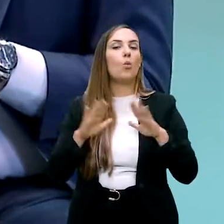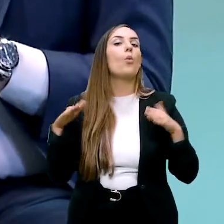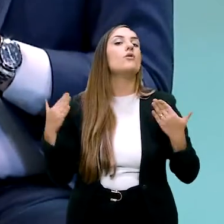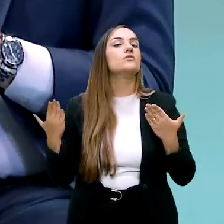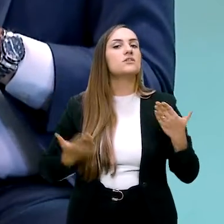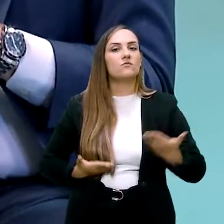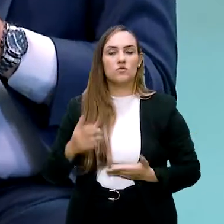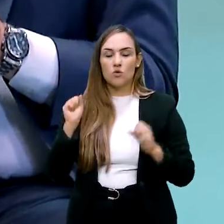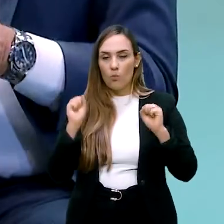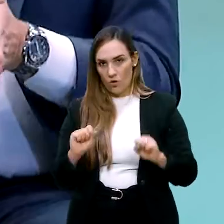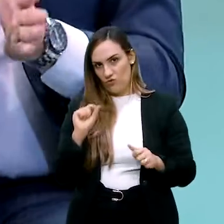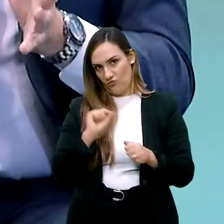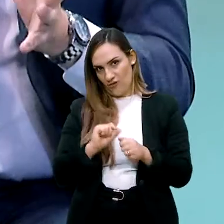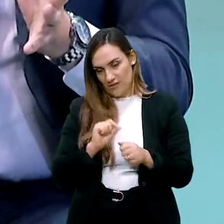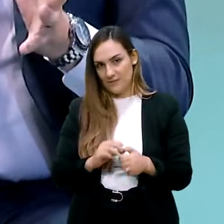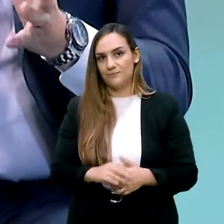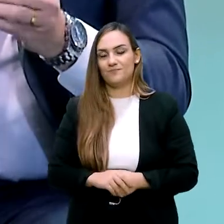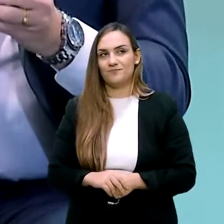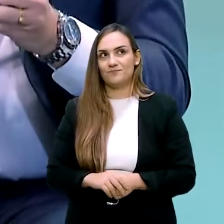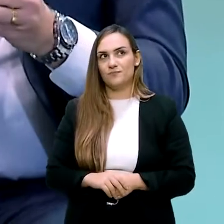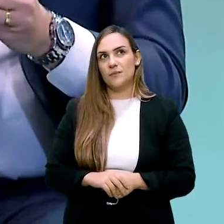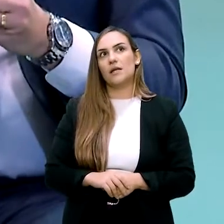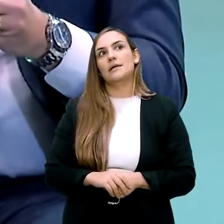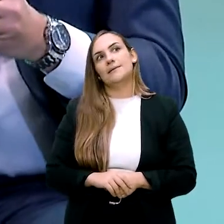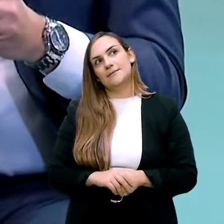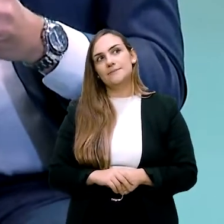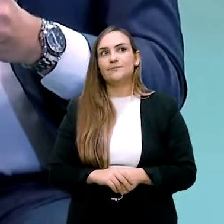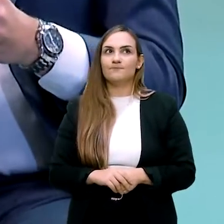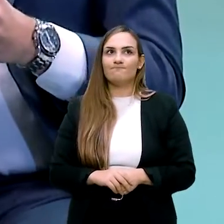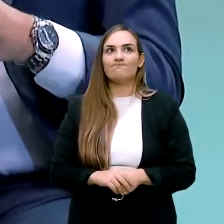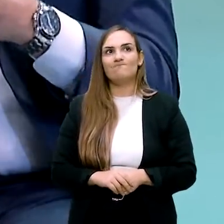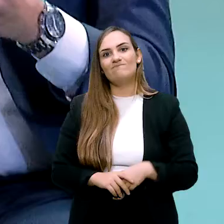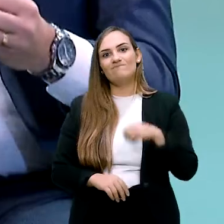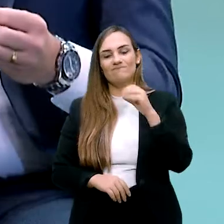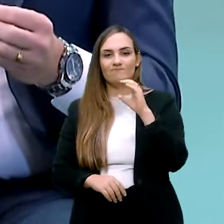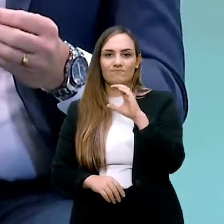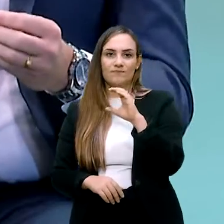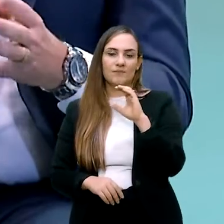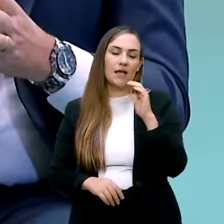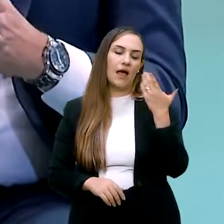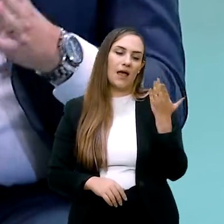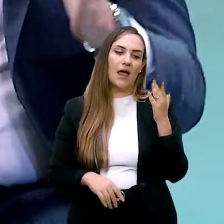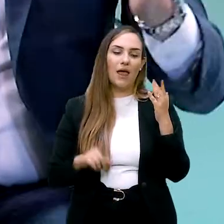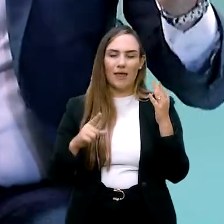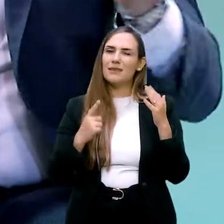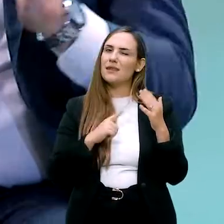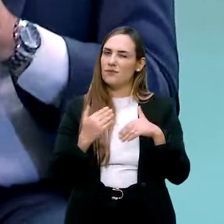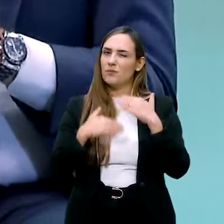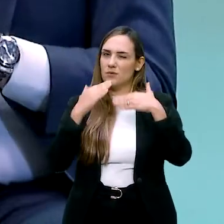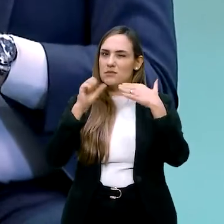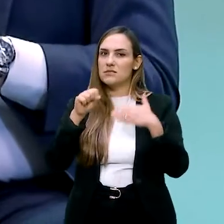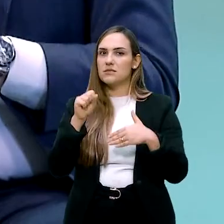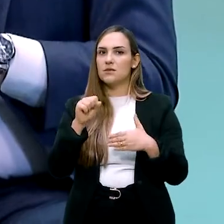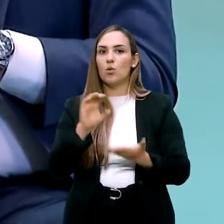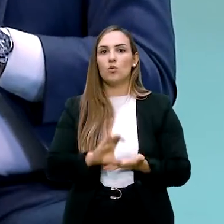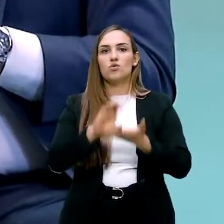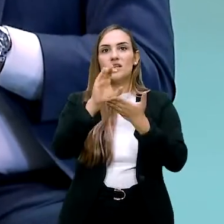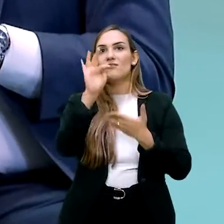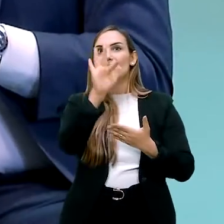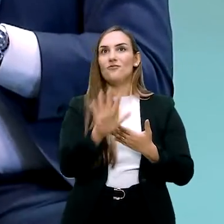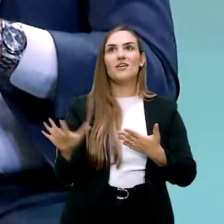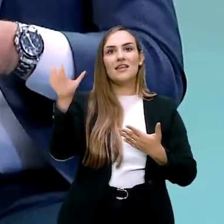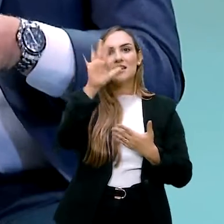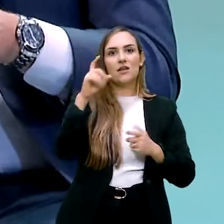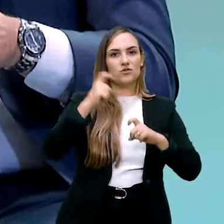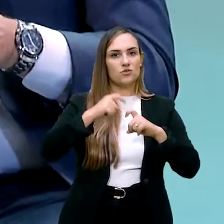do que não é coberto. Esse tema, a gente percebe que também há uma evolução. Recentemente, o Conselho Federal de